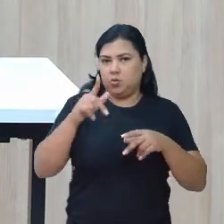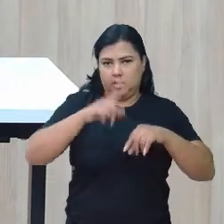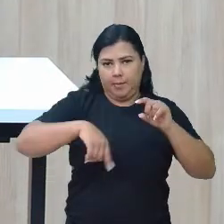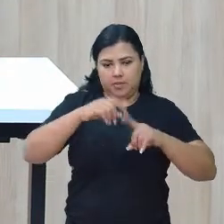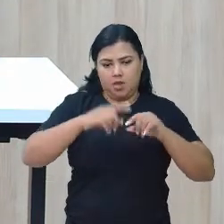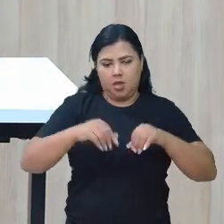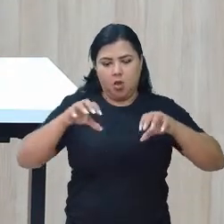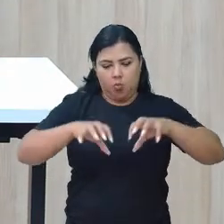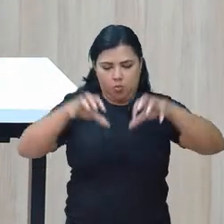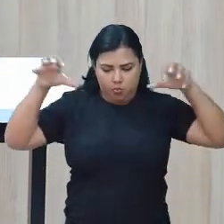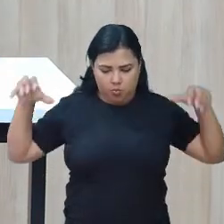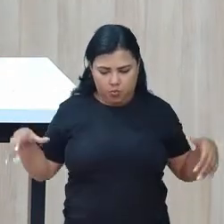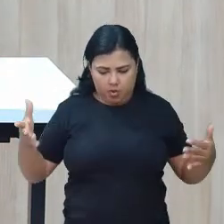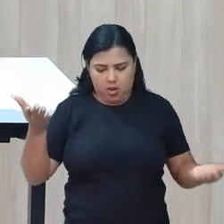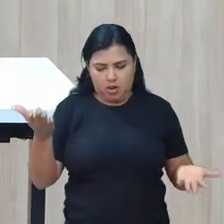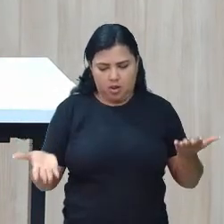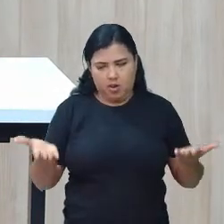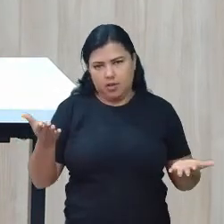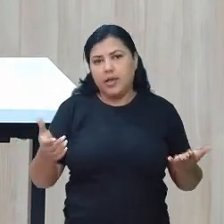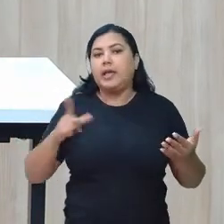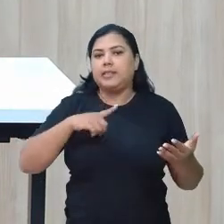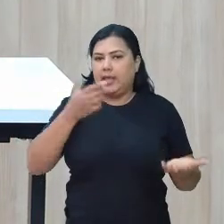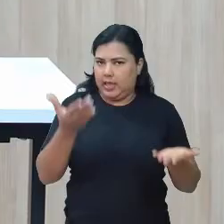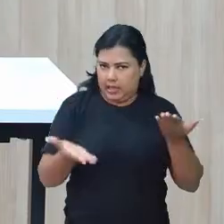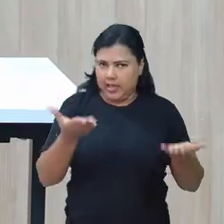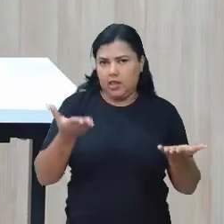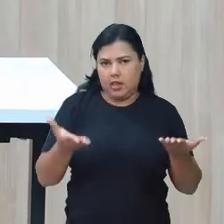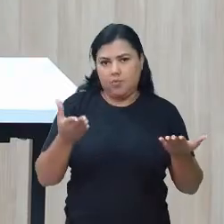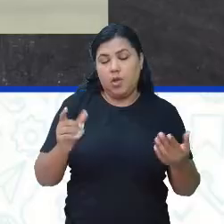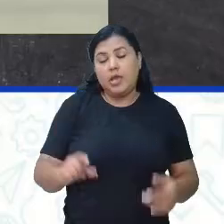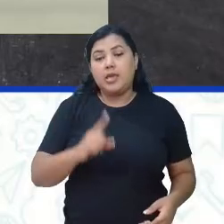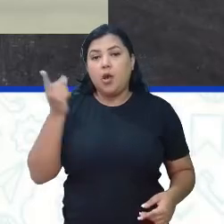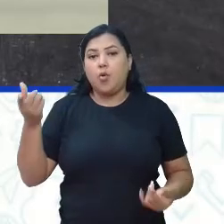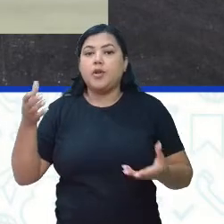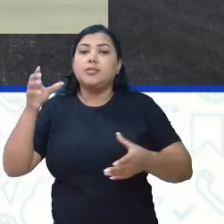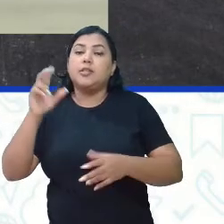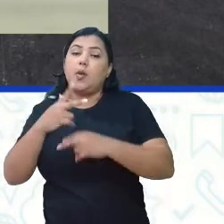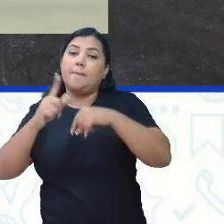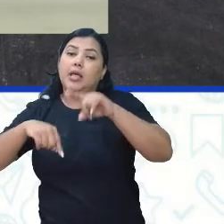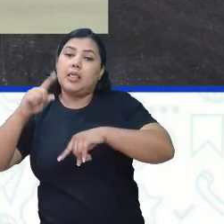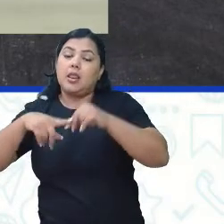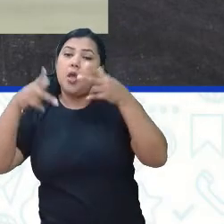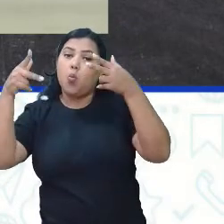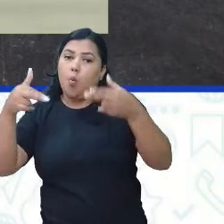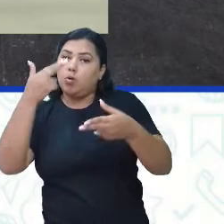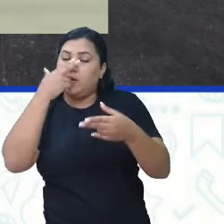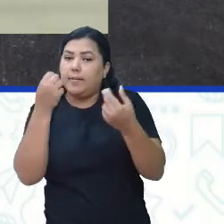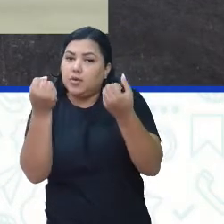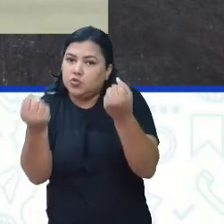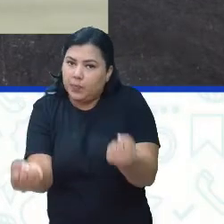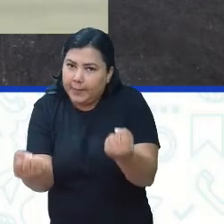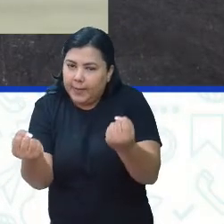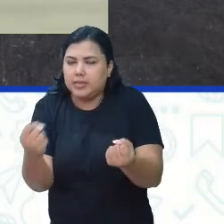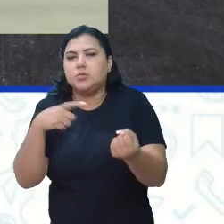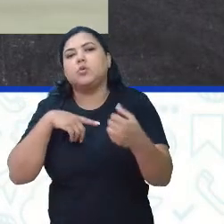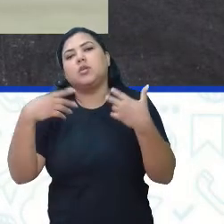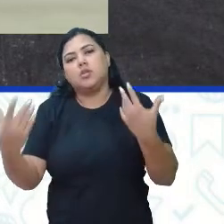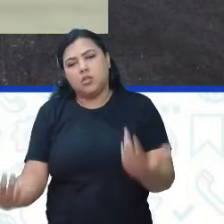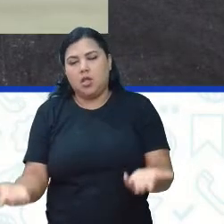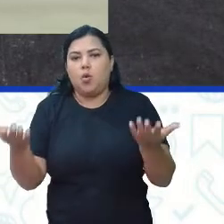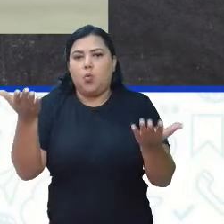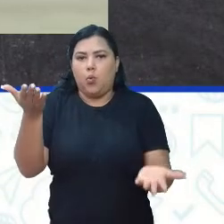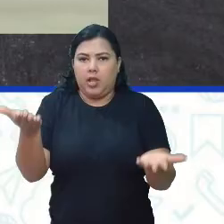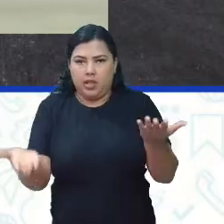objeto. Nessa segunda parte, quando eu coloco objetos iguais, eles têm o mesmo peso, eu simplesmente digo que o equilíbrio